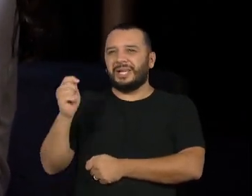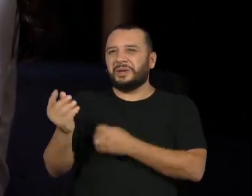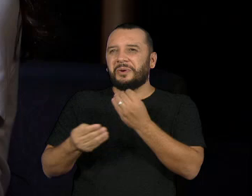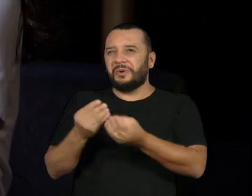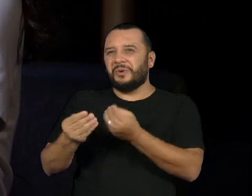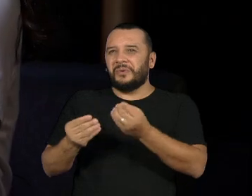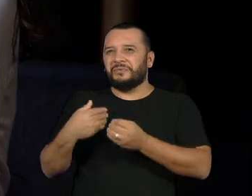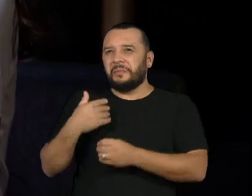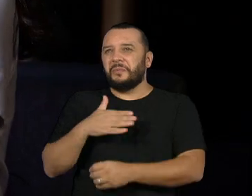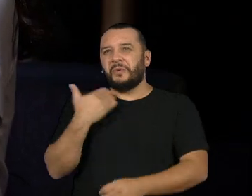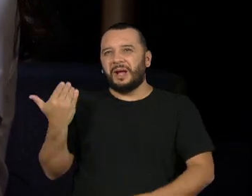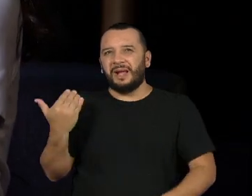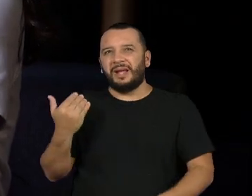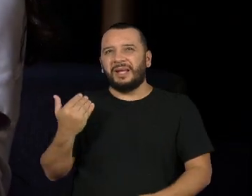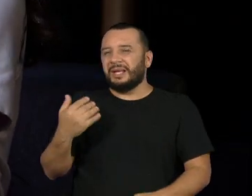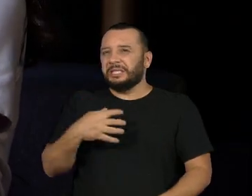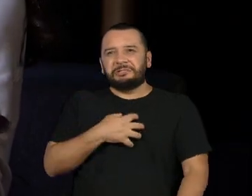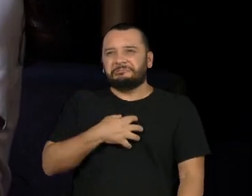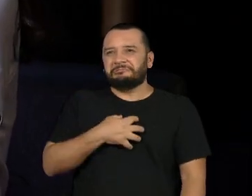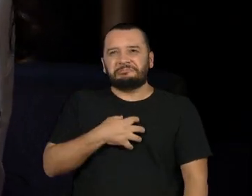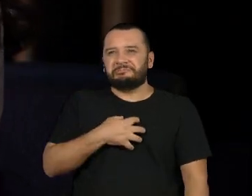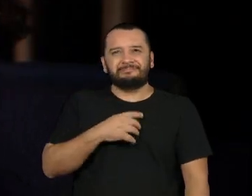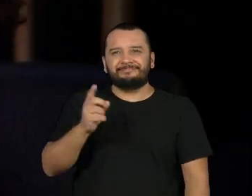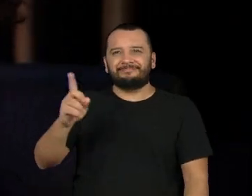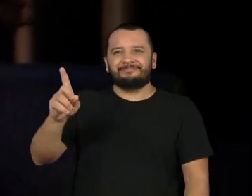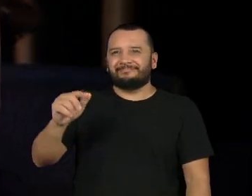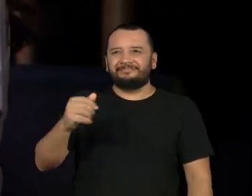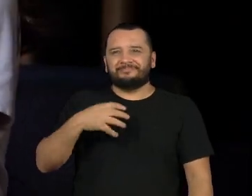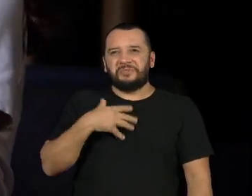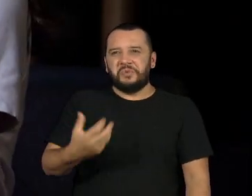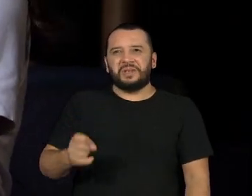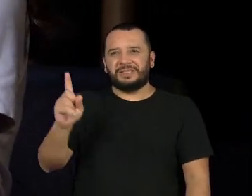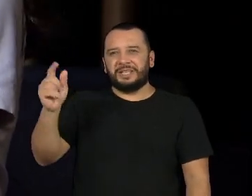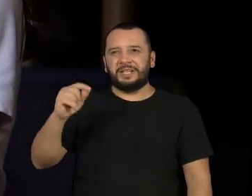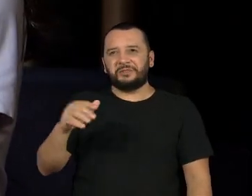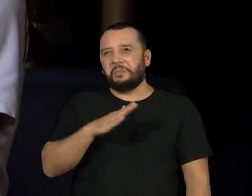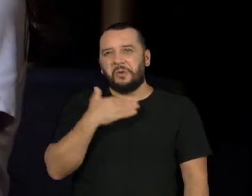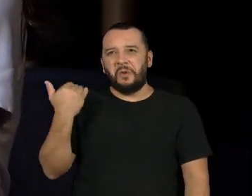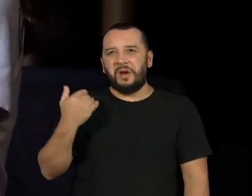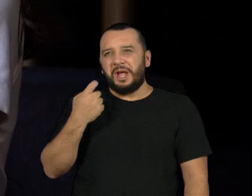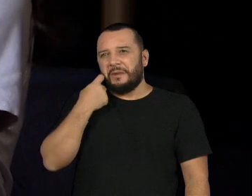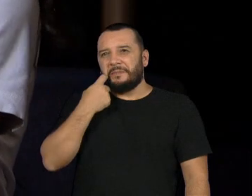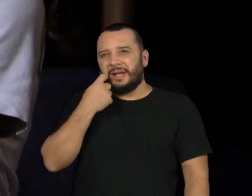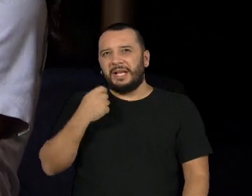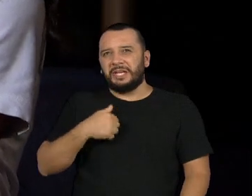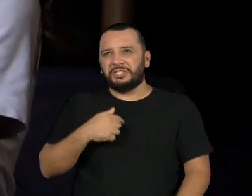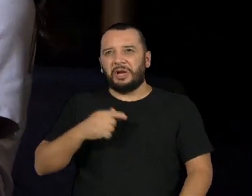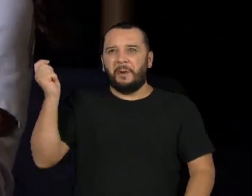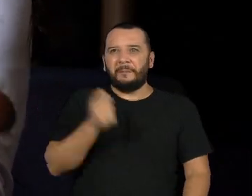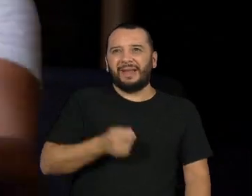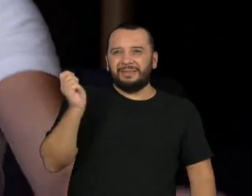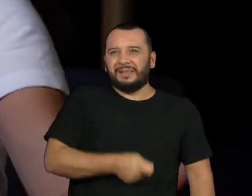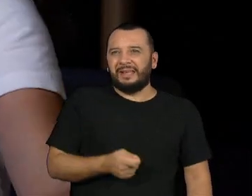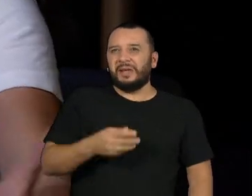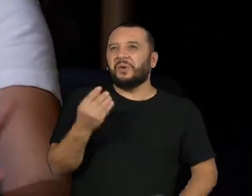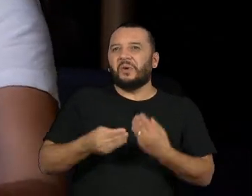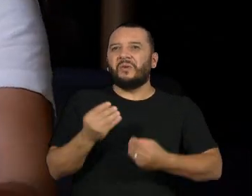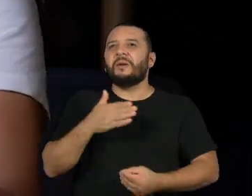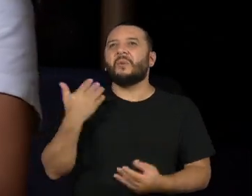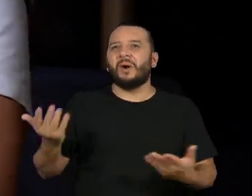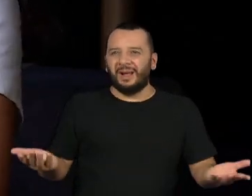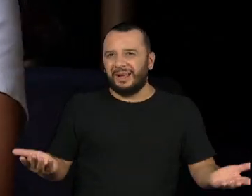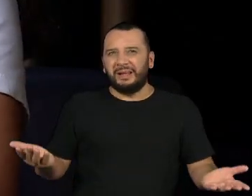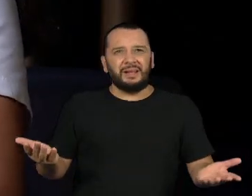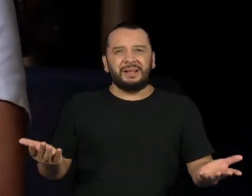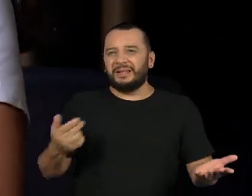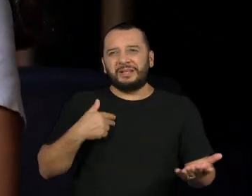ele vai morrer? Não é legítima essa morte, ele vai morrer sufocado, eu vou ter que bater na cabeça, vai ficar sangue de peixe em todo lugar,